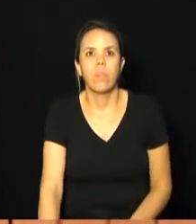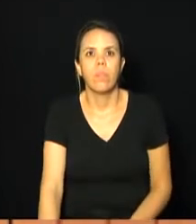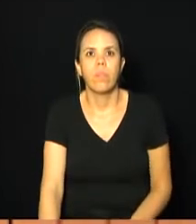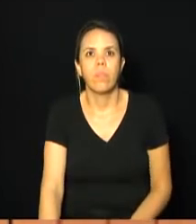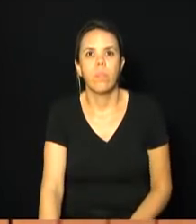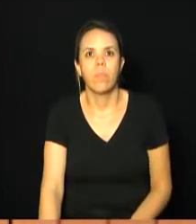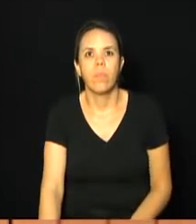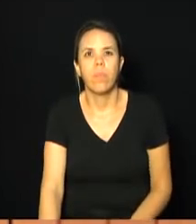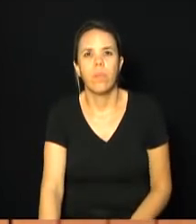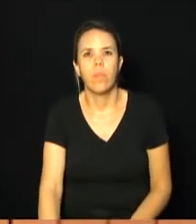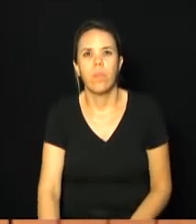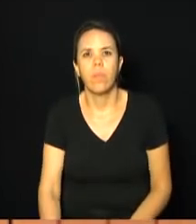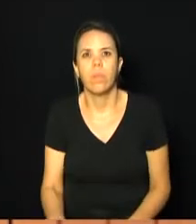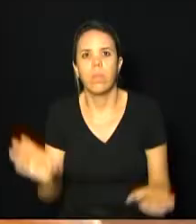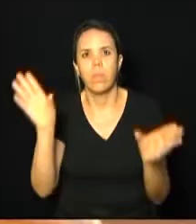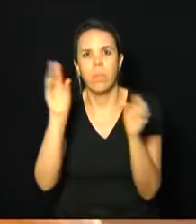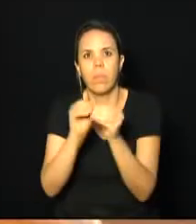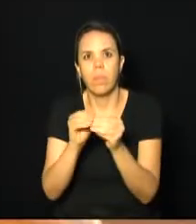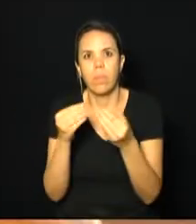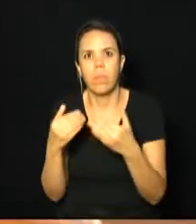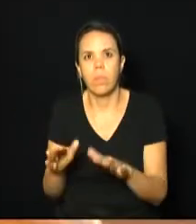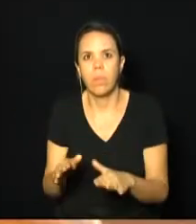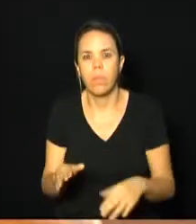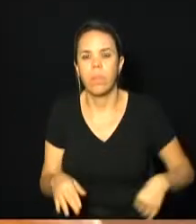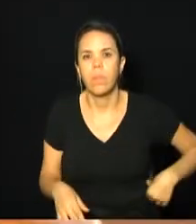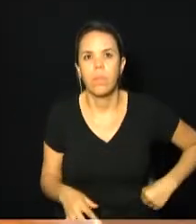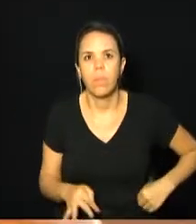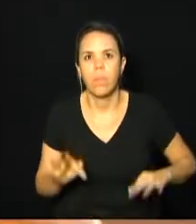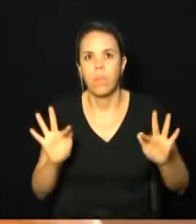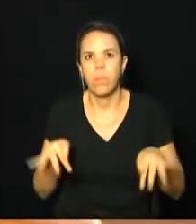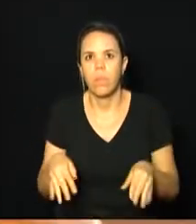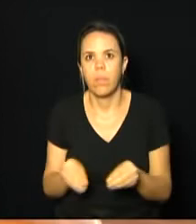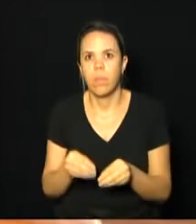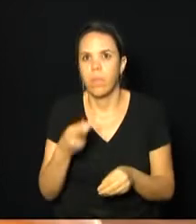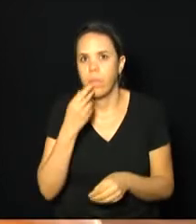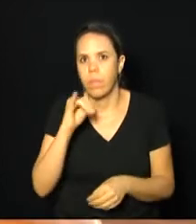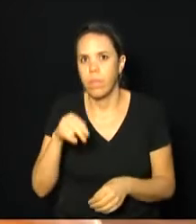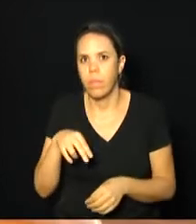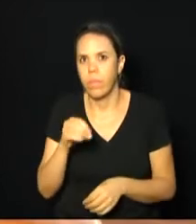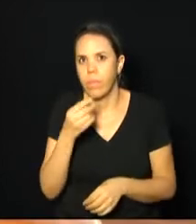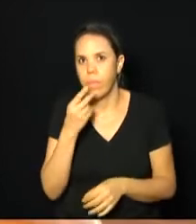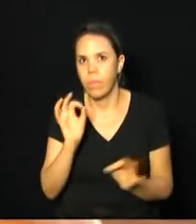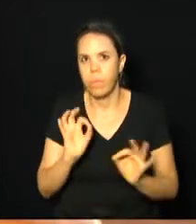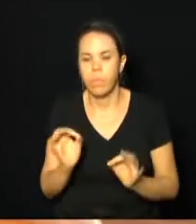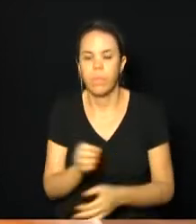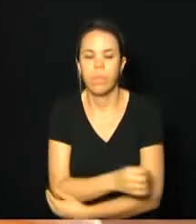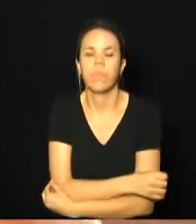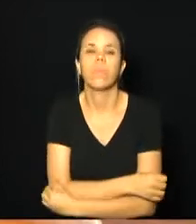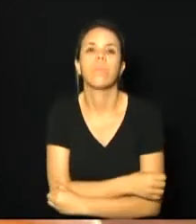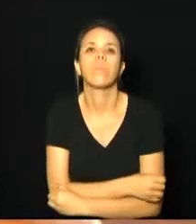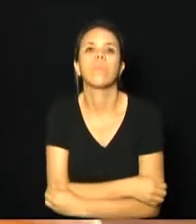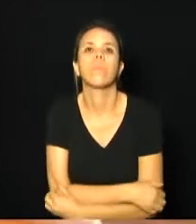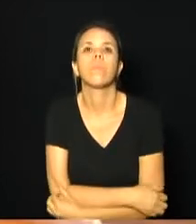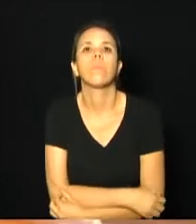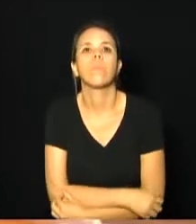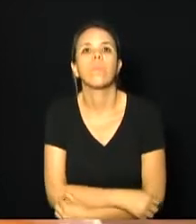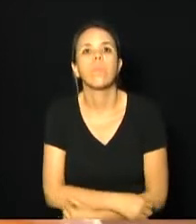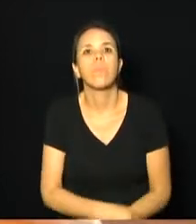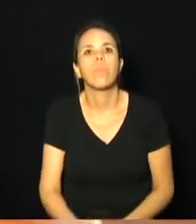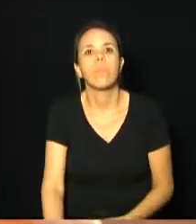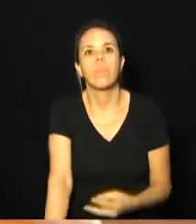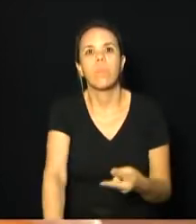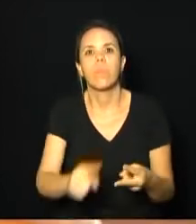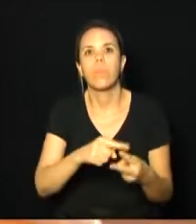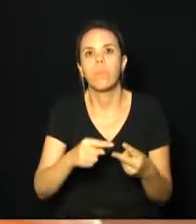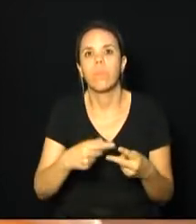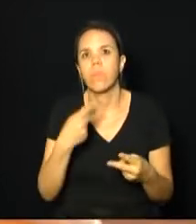é isso. Vou abrir agora para as considerações finais. Juliano, quer começar? Não, é que eu... 2